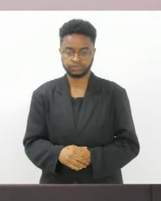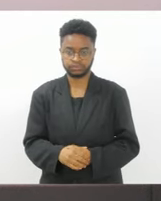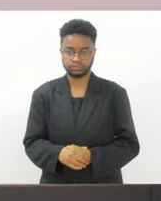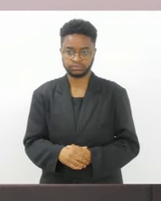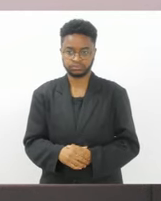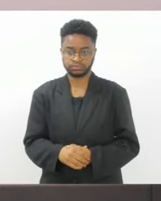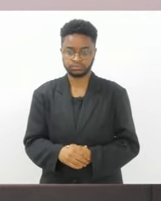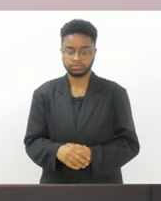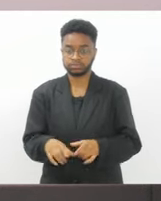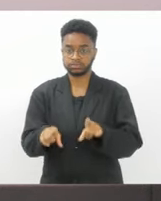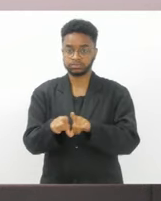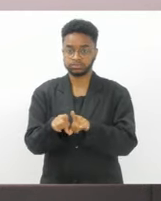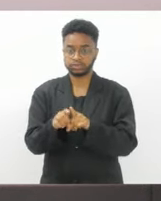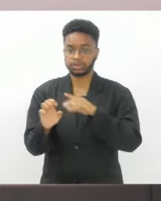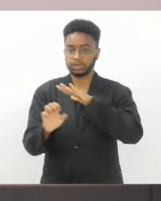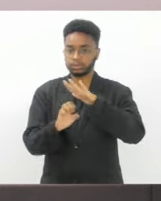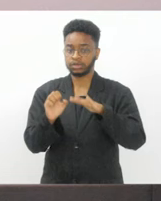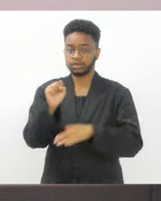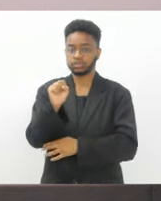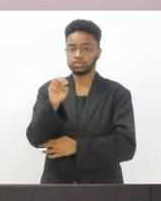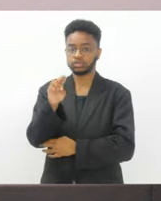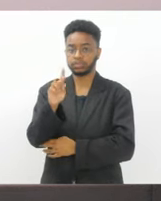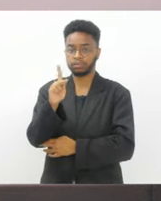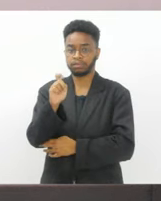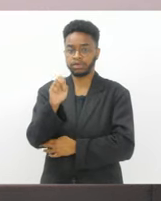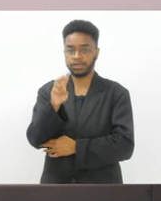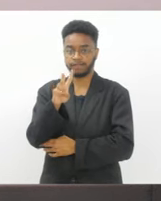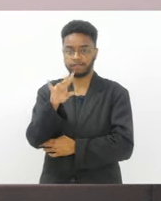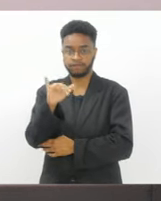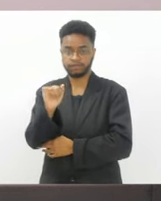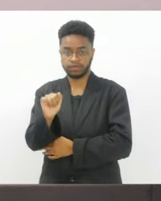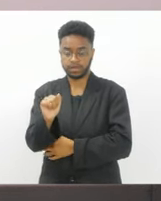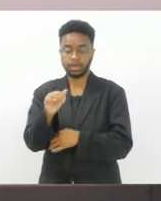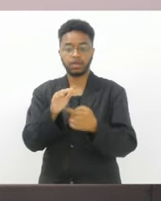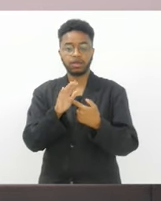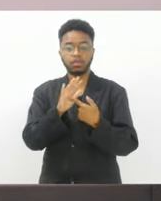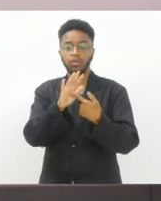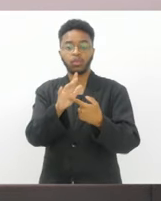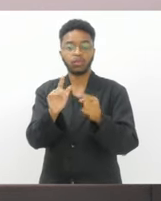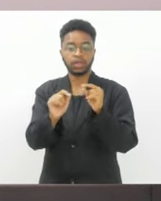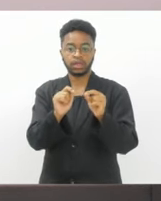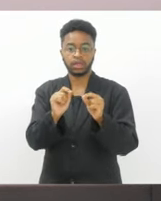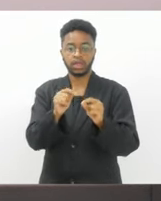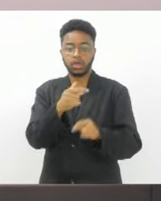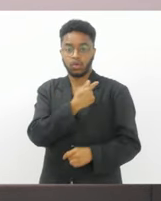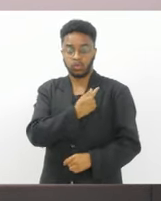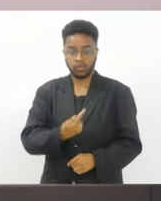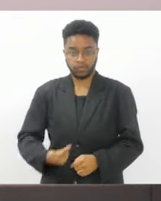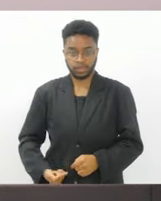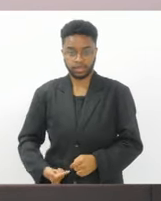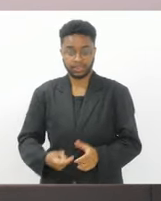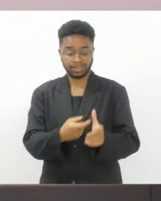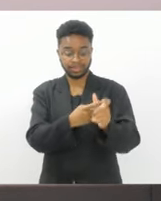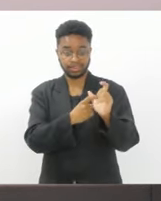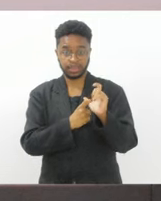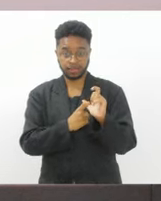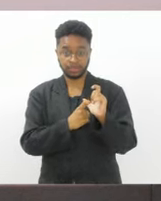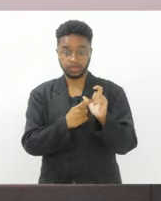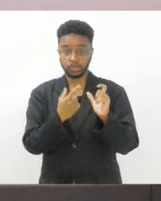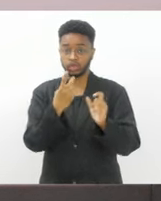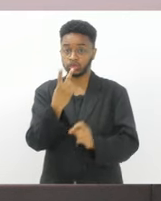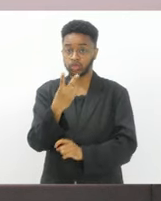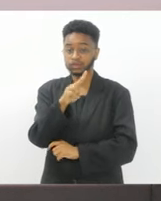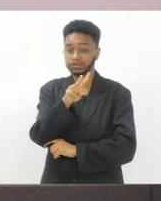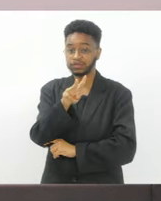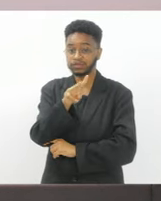A Supervia afirma que o governo do Estado deve à empresa 2,5